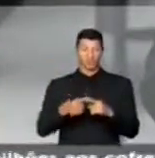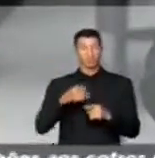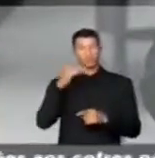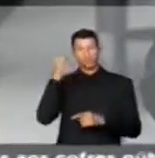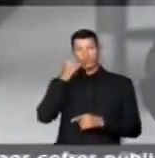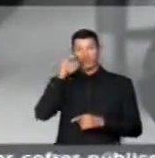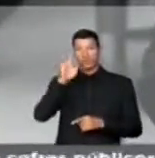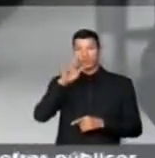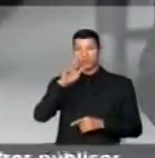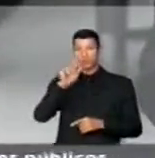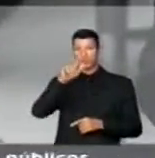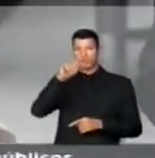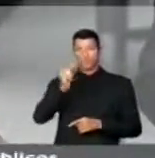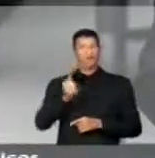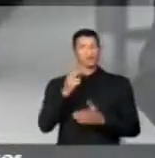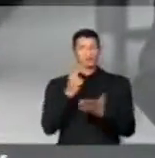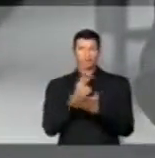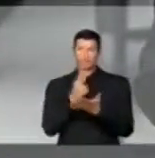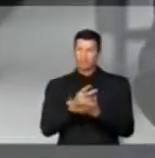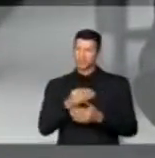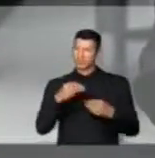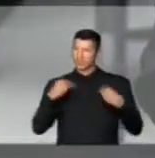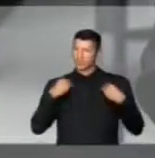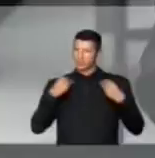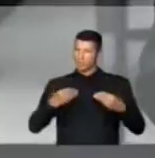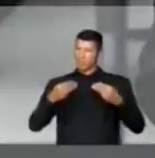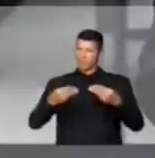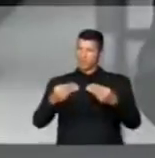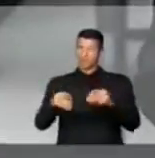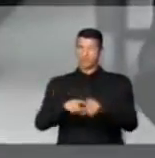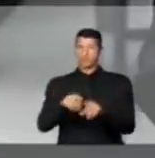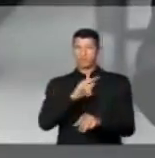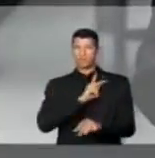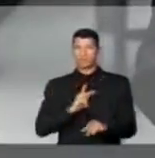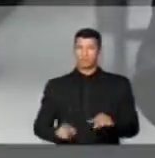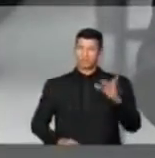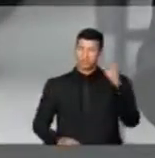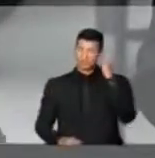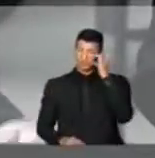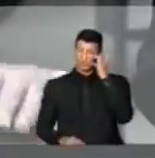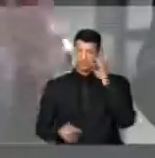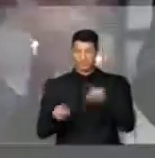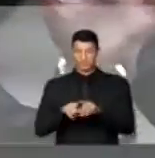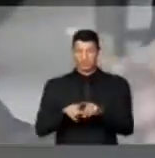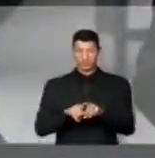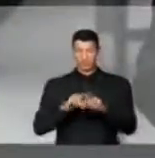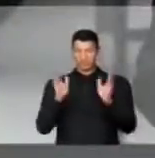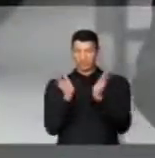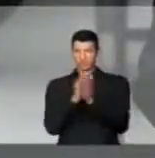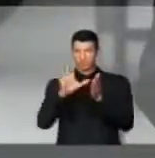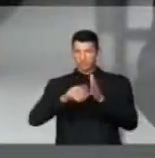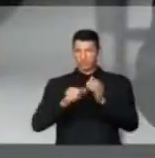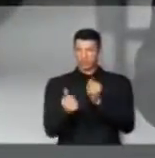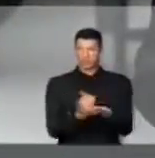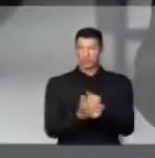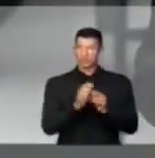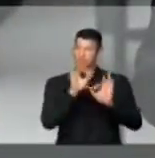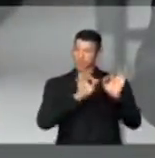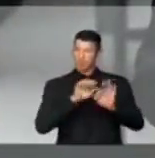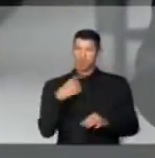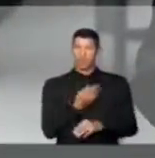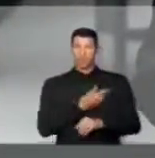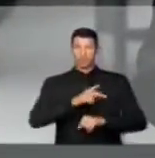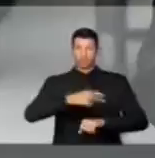deputado Fraga, além dos ministros, além da presidenta Dilma, além do esquema de corrupção que montaram no